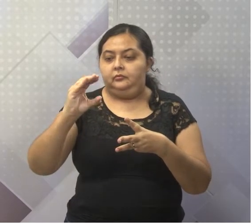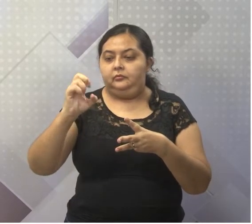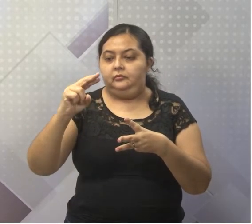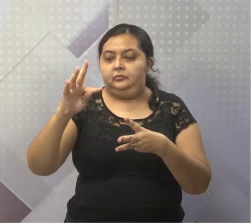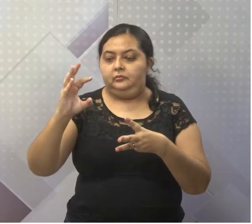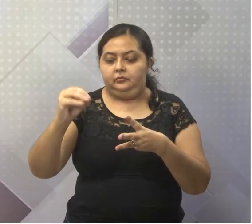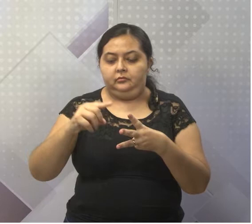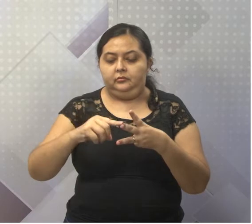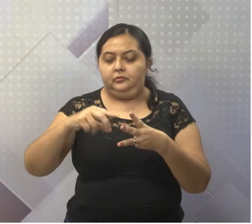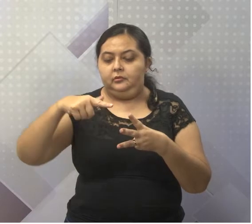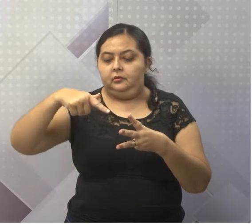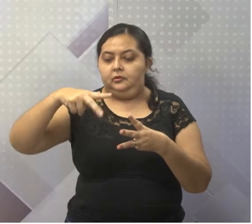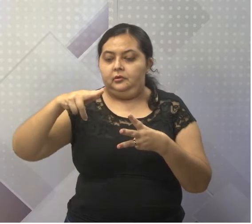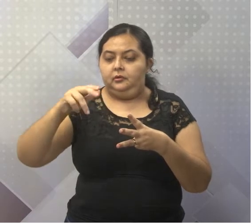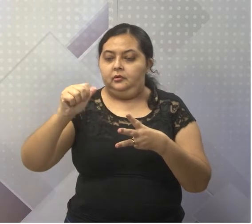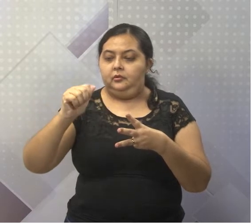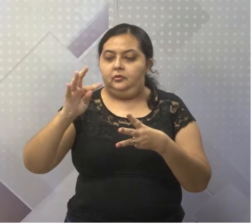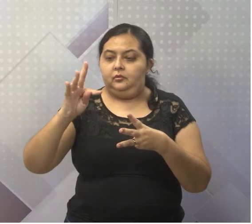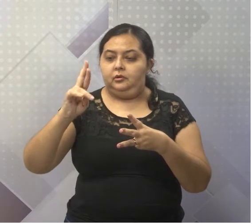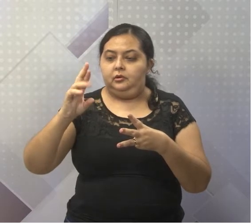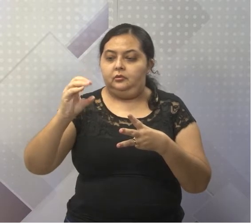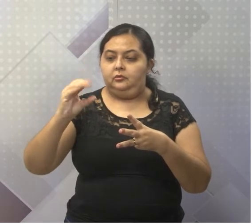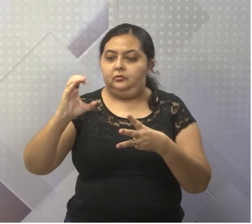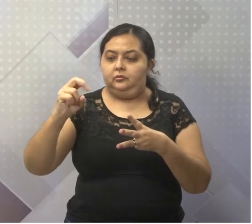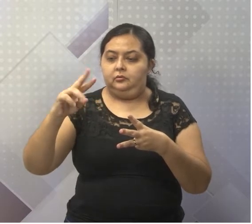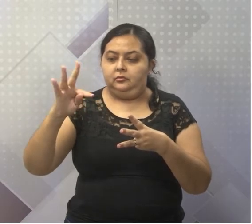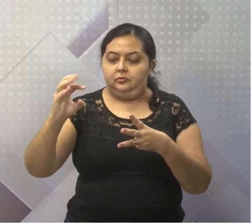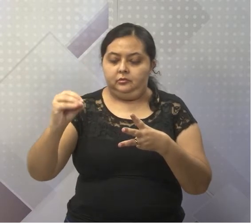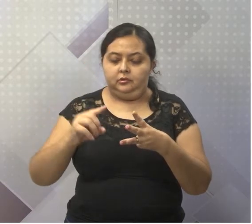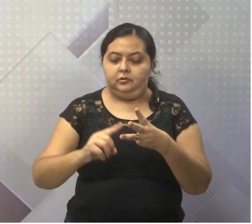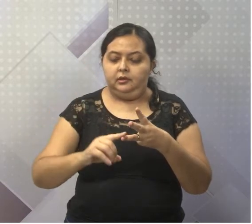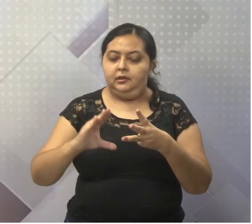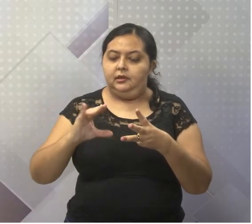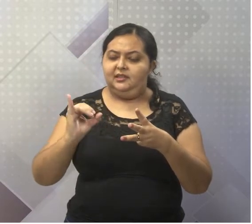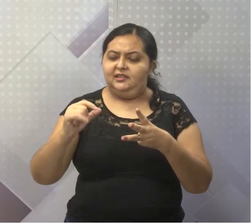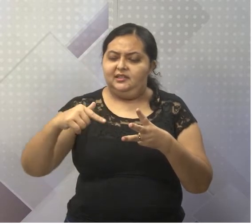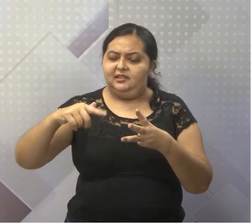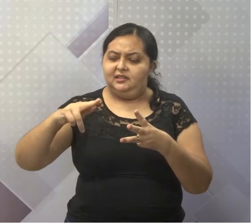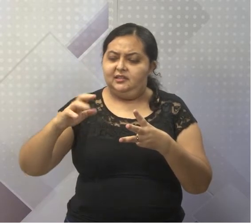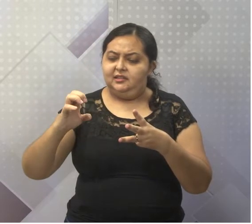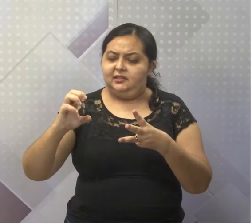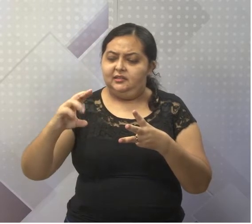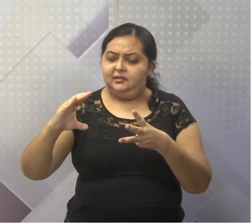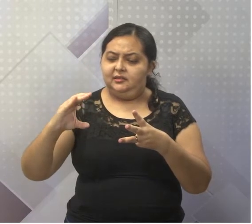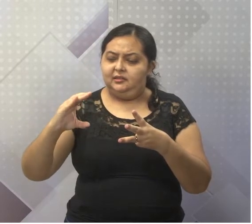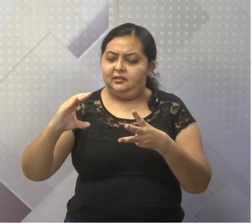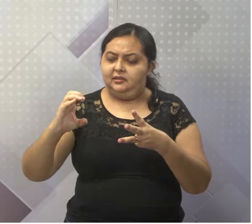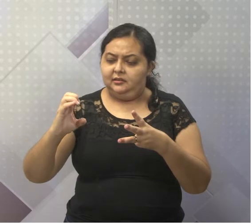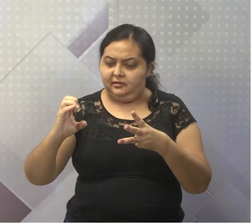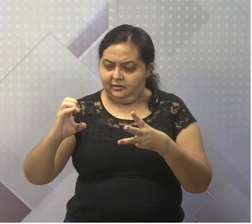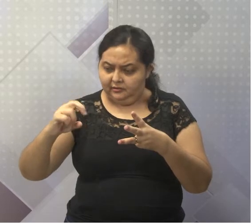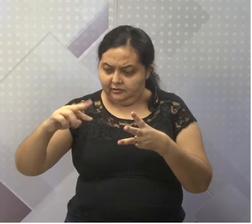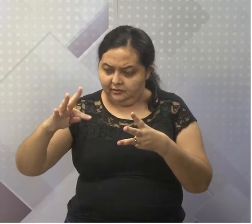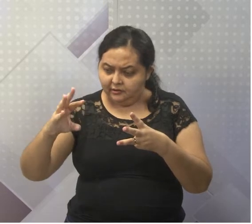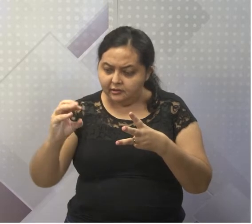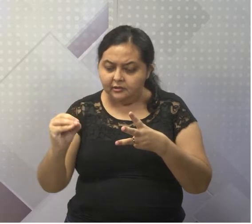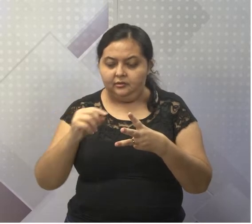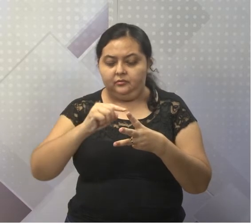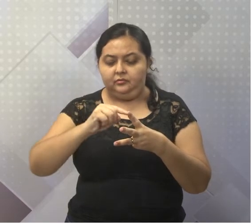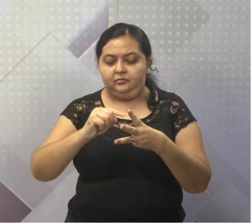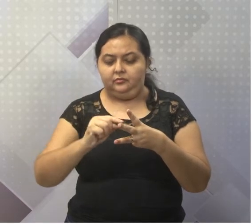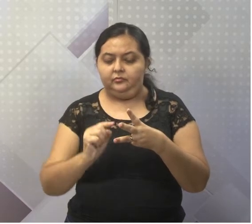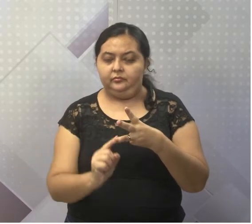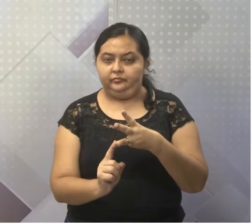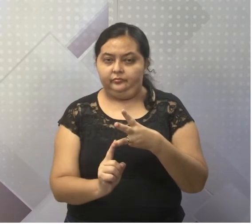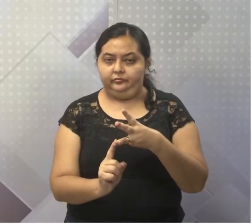quattrocento e Cinquecento Então esse é os três pontos que eu quero abordar aqui para vocês